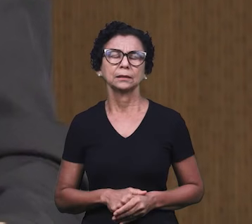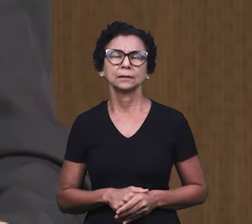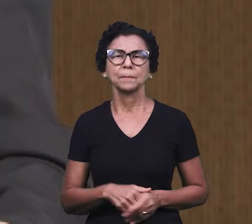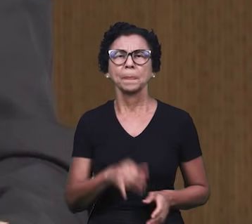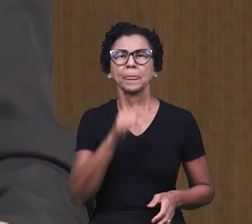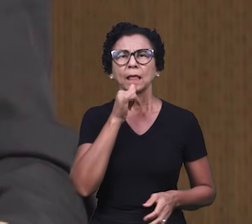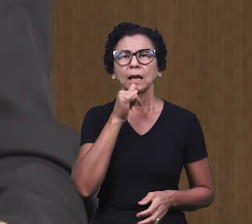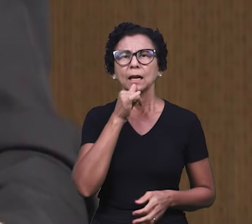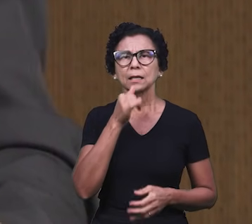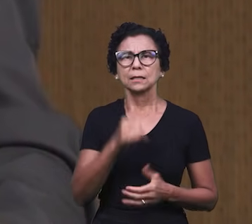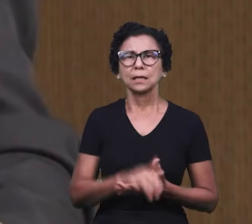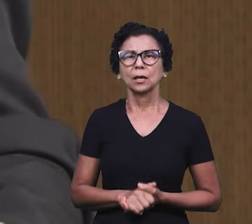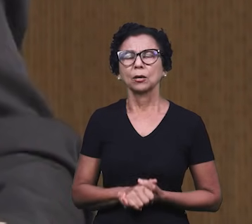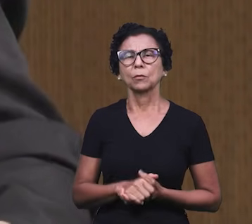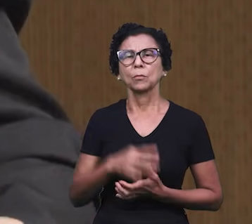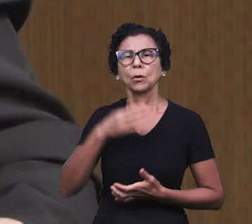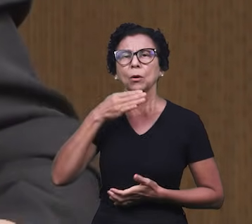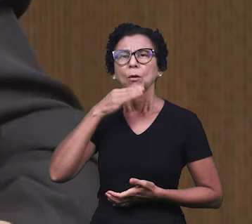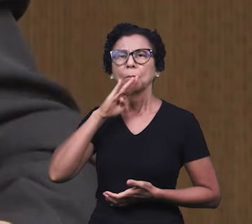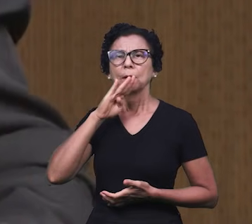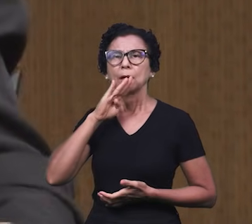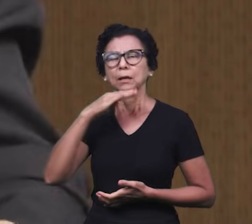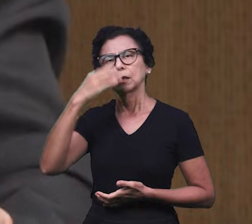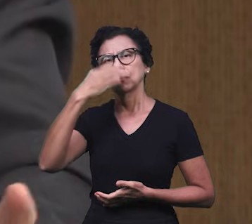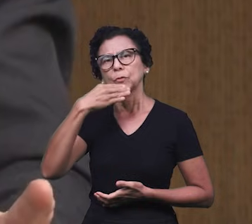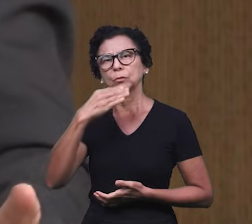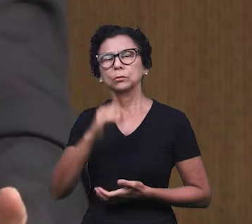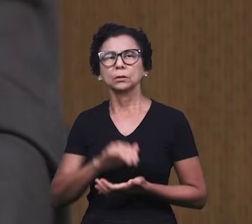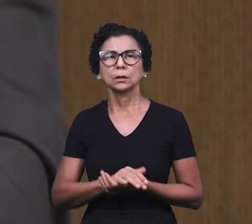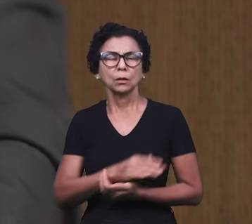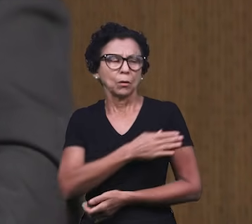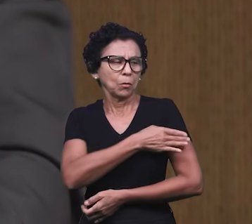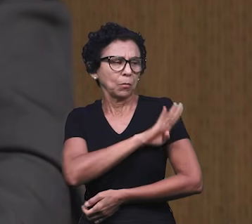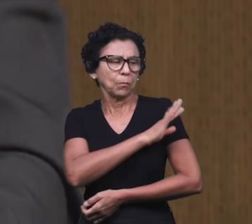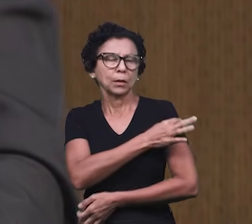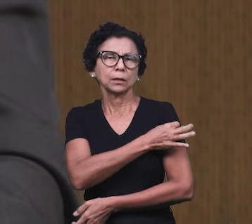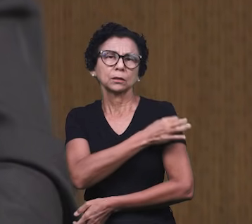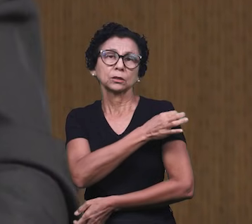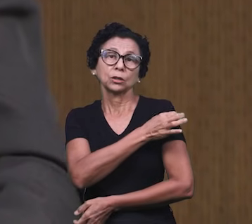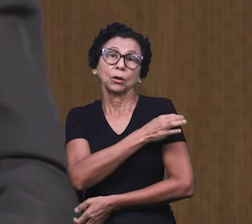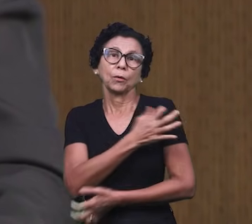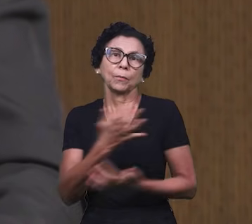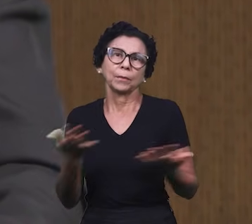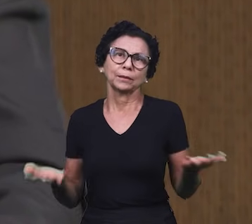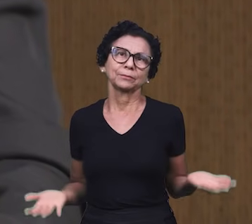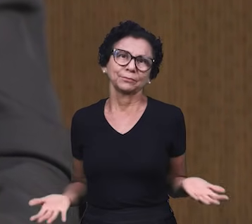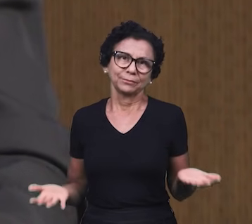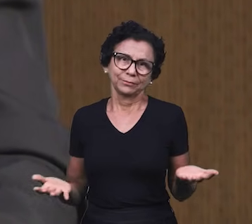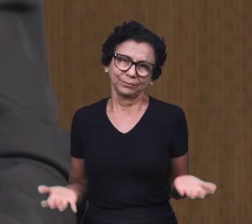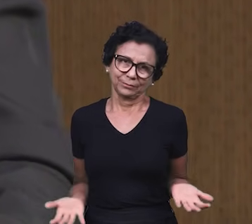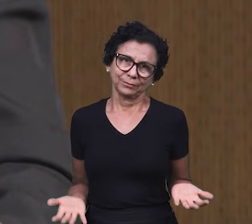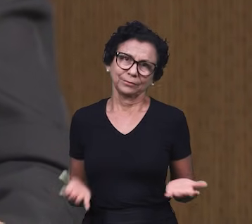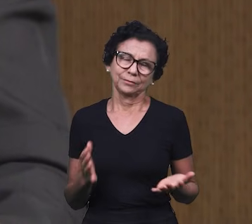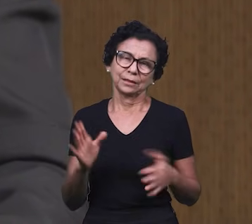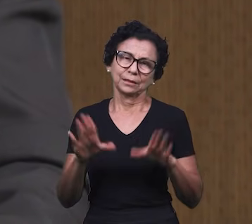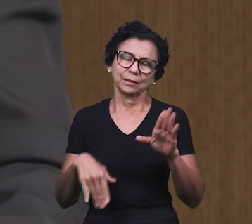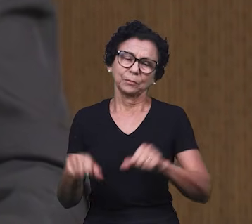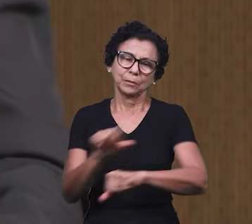na Rússia ele vai sair vodka. Então, vai nos quebrar ali, né? Se a gente botar a inteligência artificial ao vivo. Então, tem